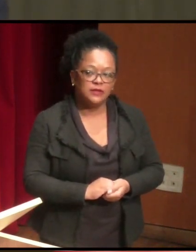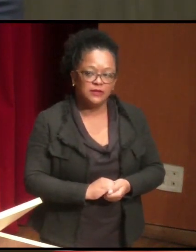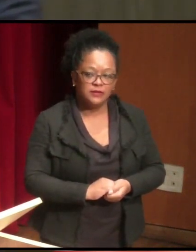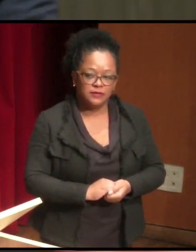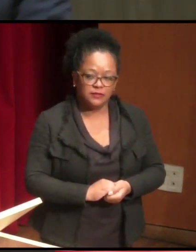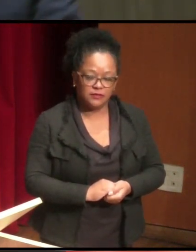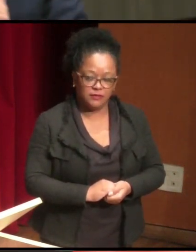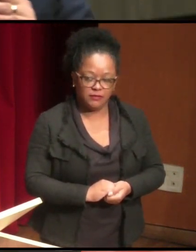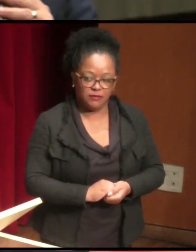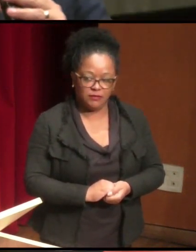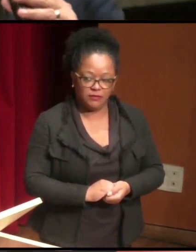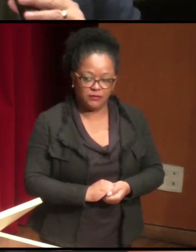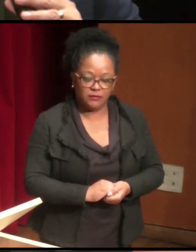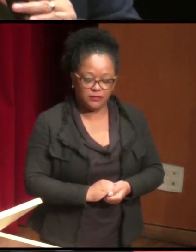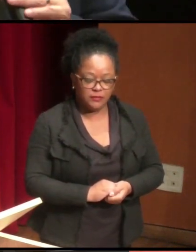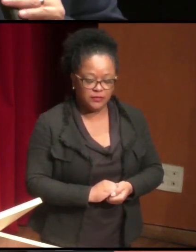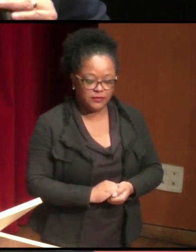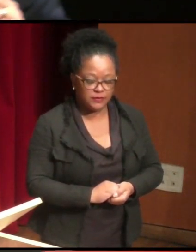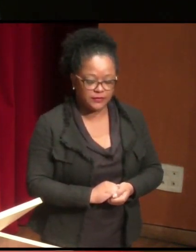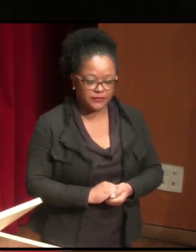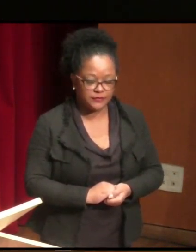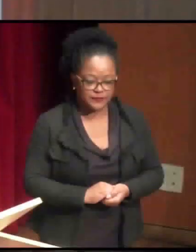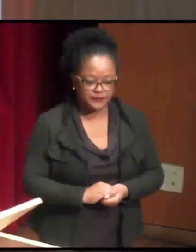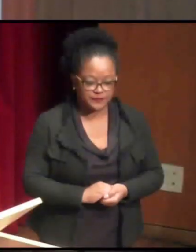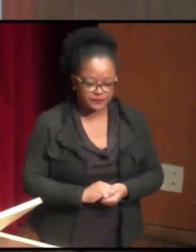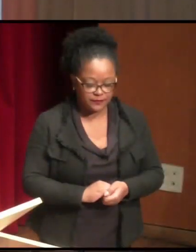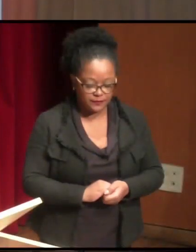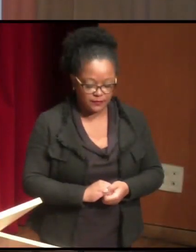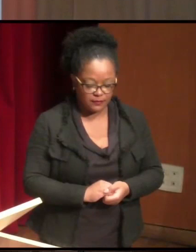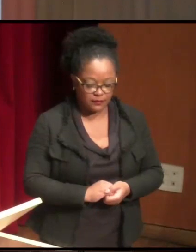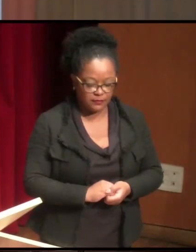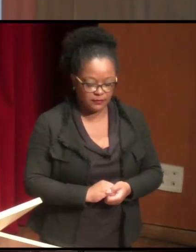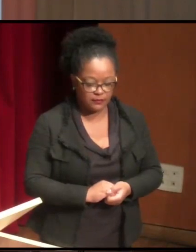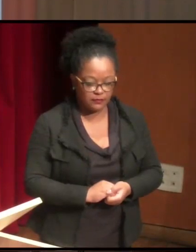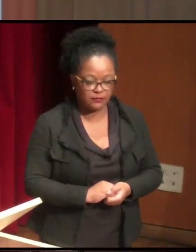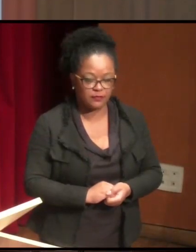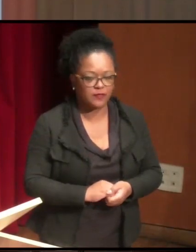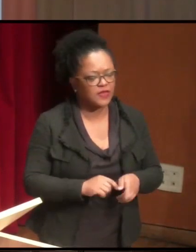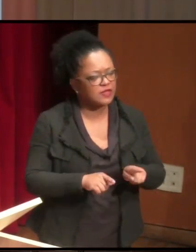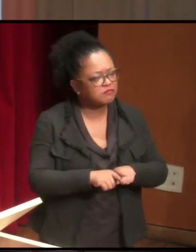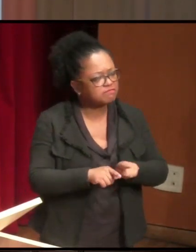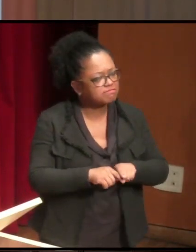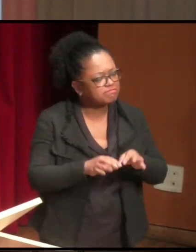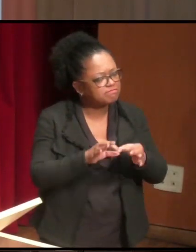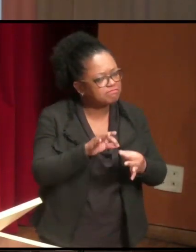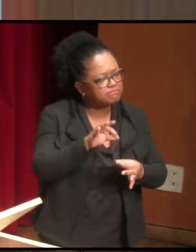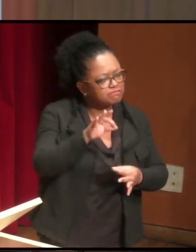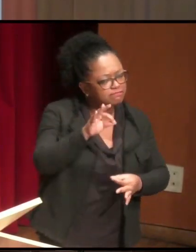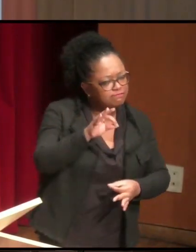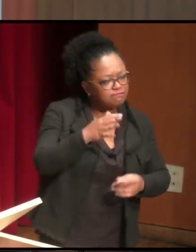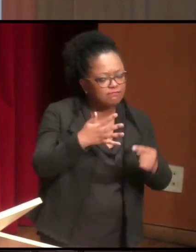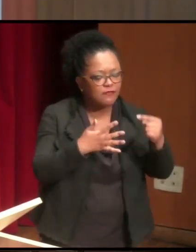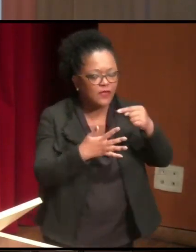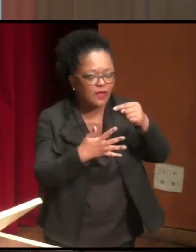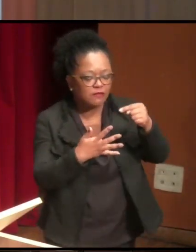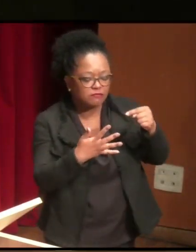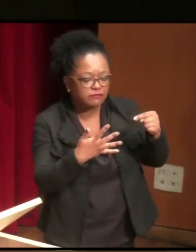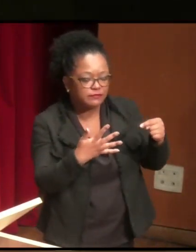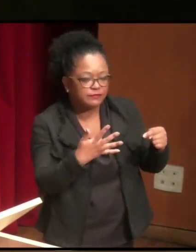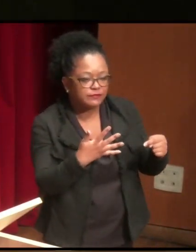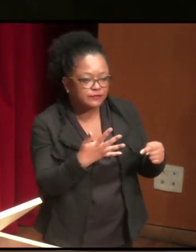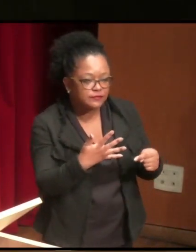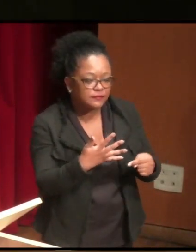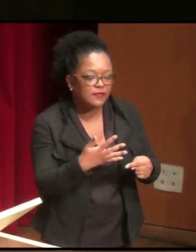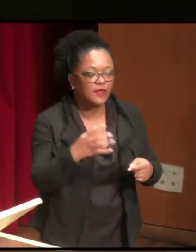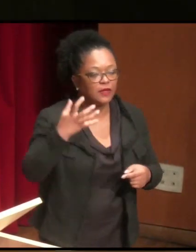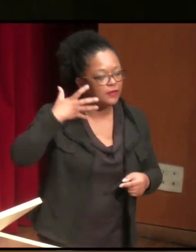gente ore. A gente falou de tanta coisa boa aqui, né? A gente falou da causa da Bíblia, a gente